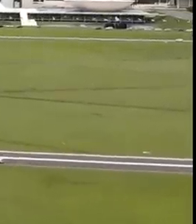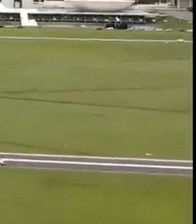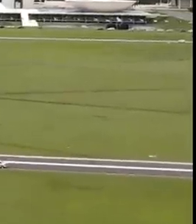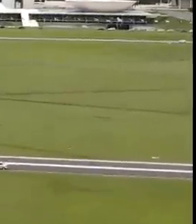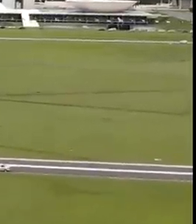e não